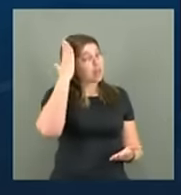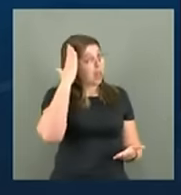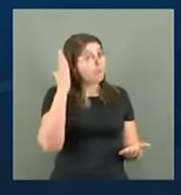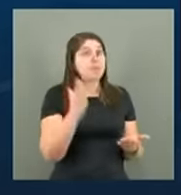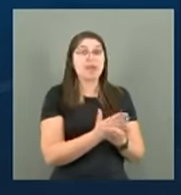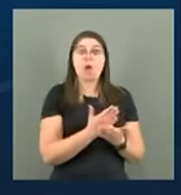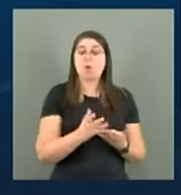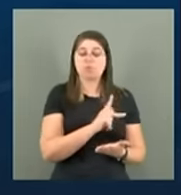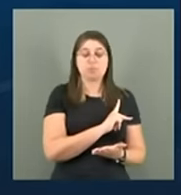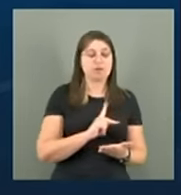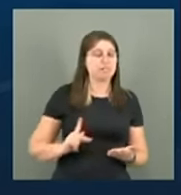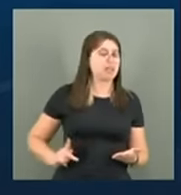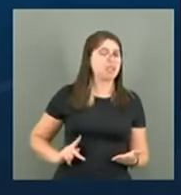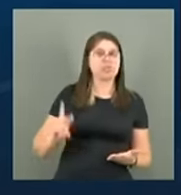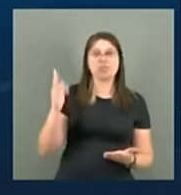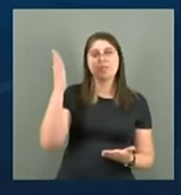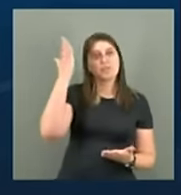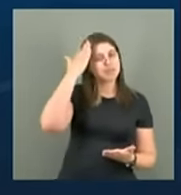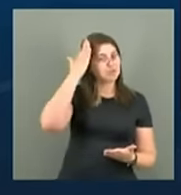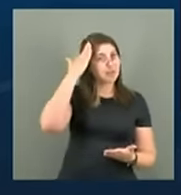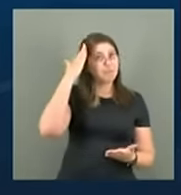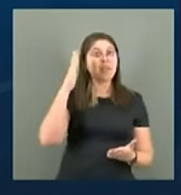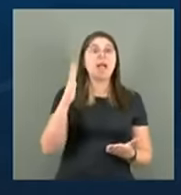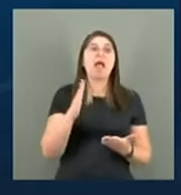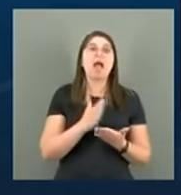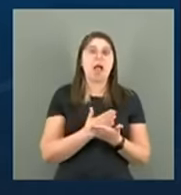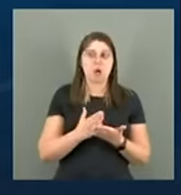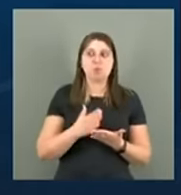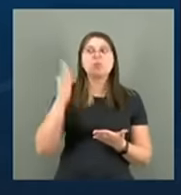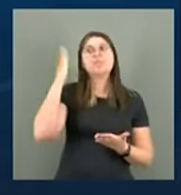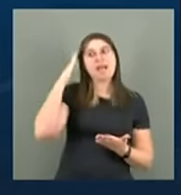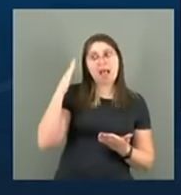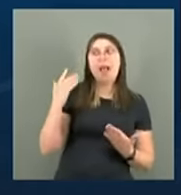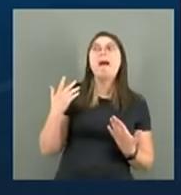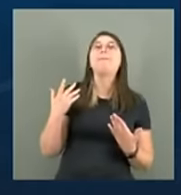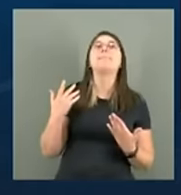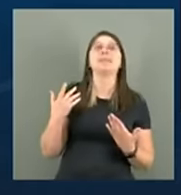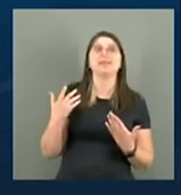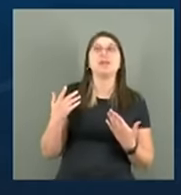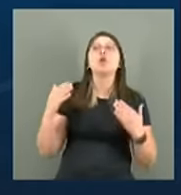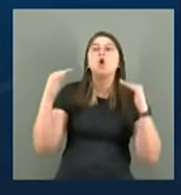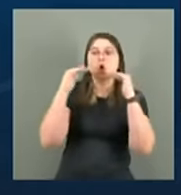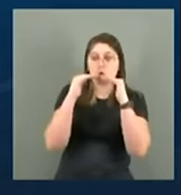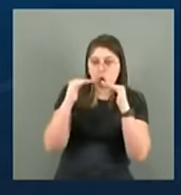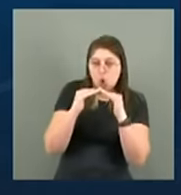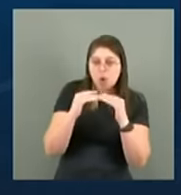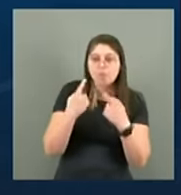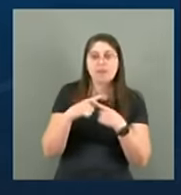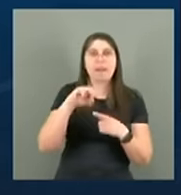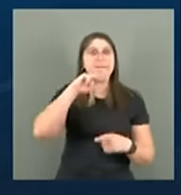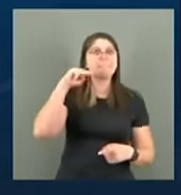e compactua com isso. Até porque ele está com necessidade, até porque você sabe o quantos milhões deve